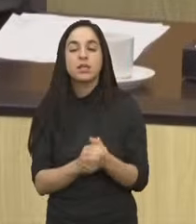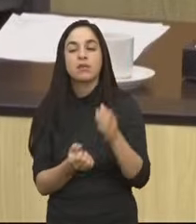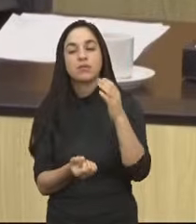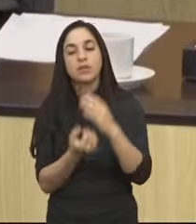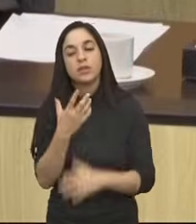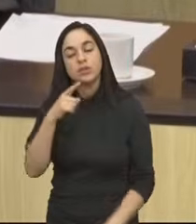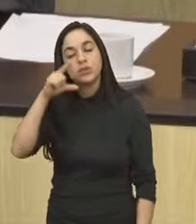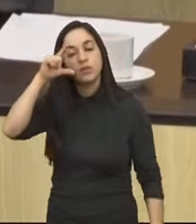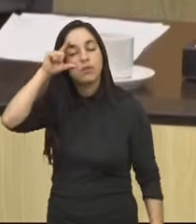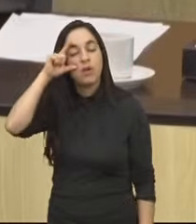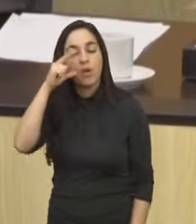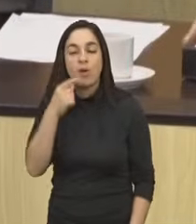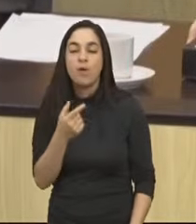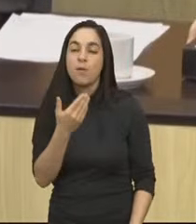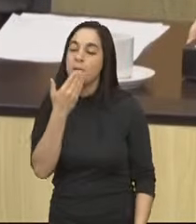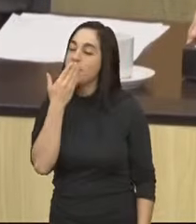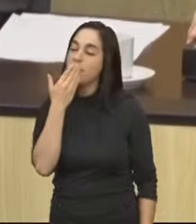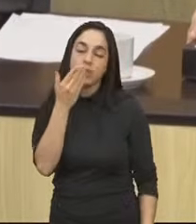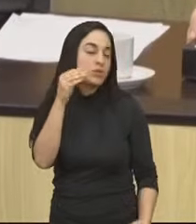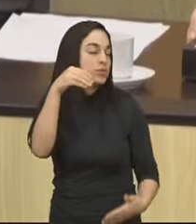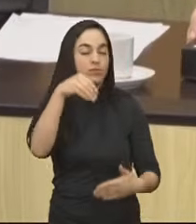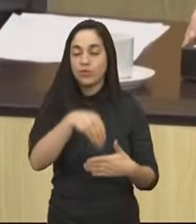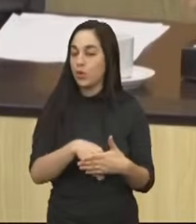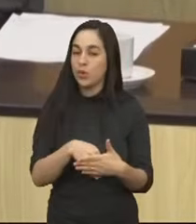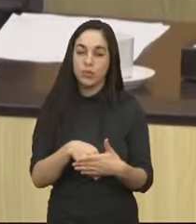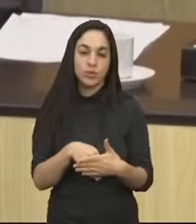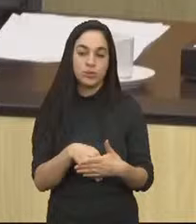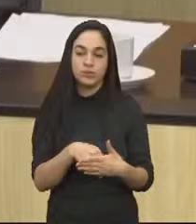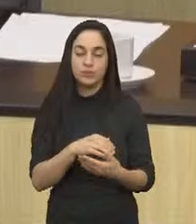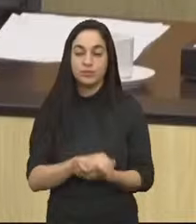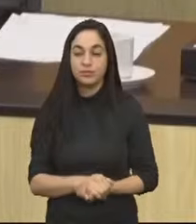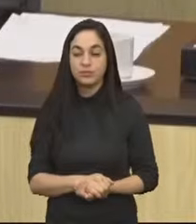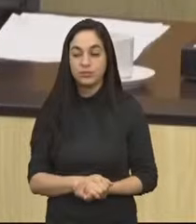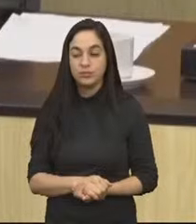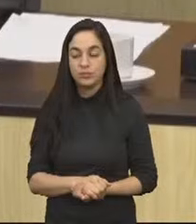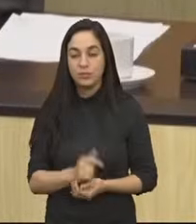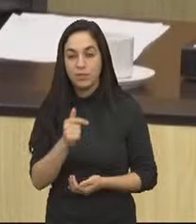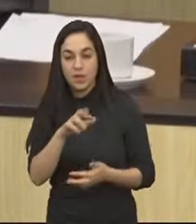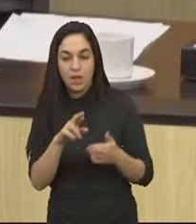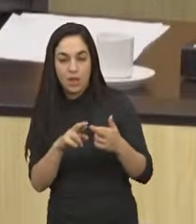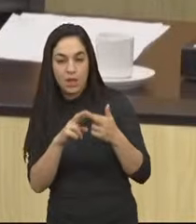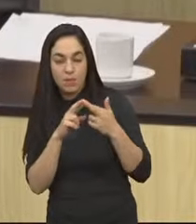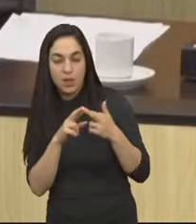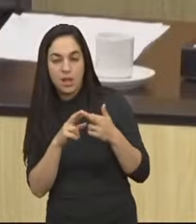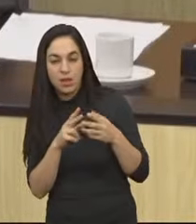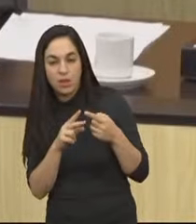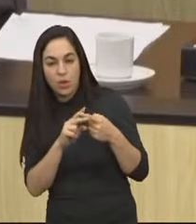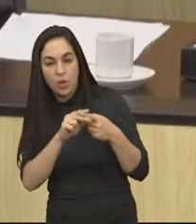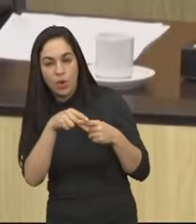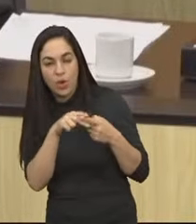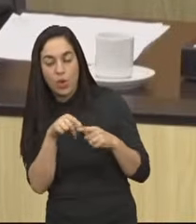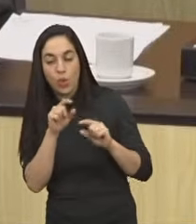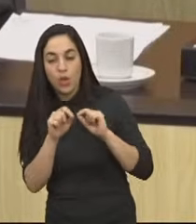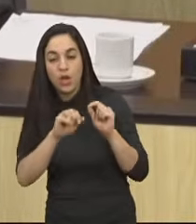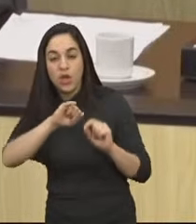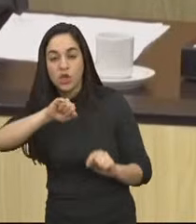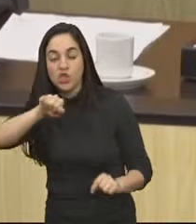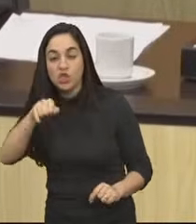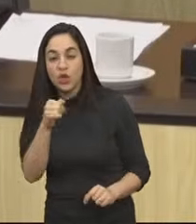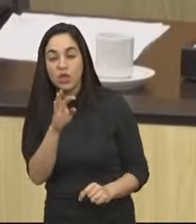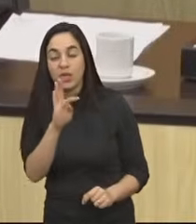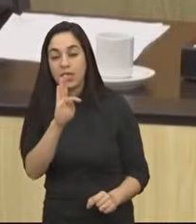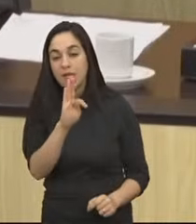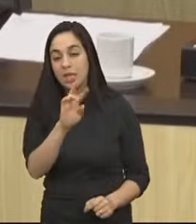Araújo, não foi pedido votação. Presidente, uma correção aqui do requerimento é para a JTU,